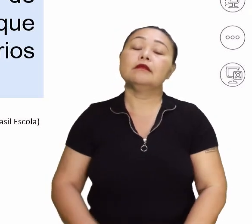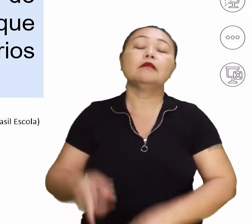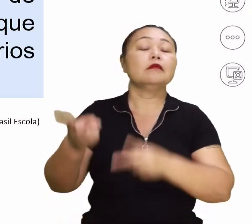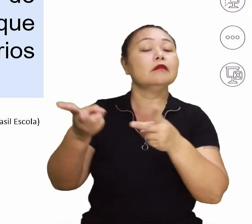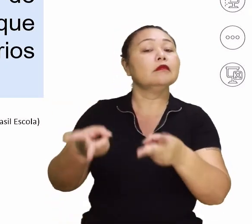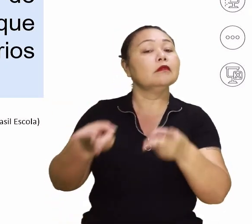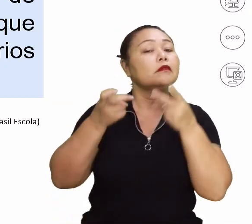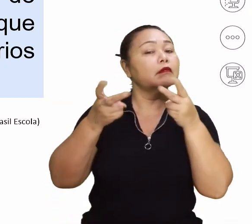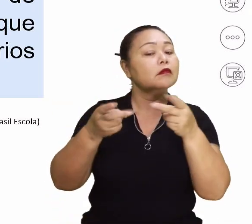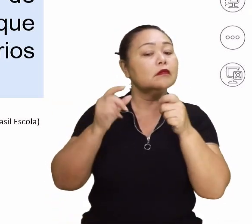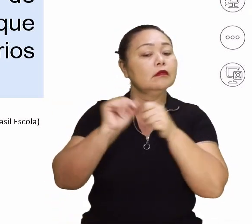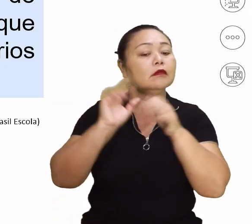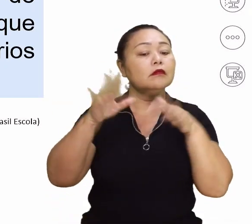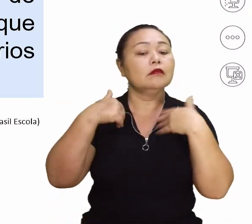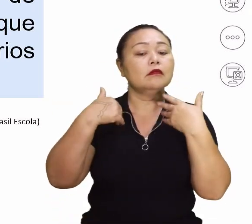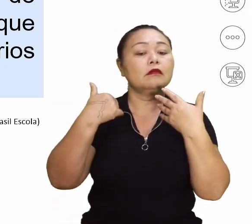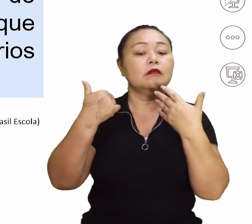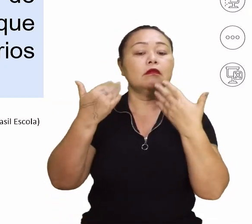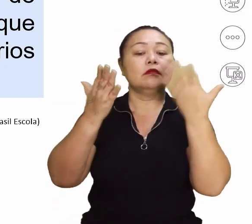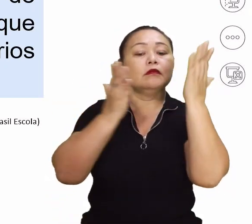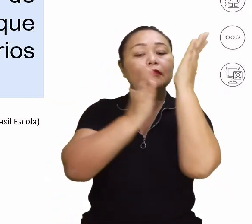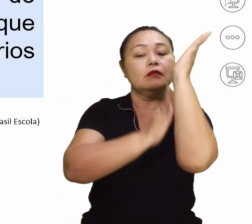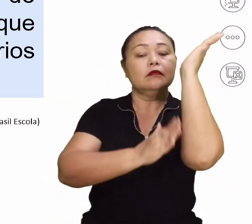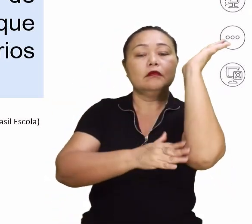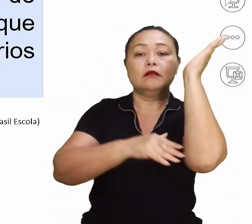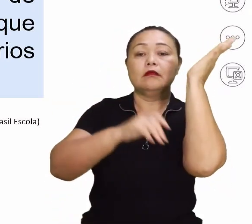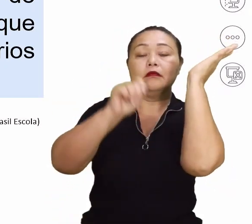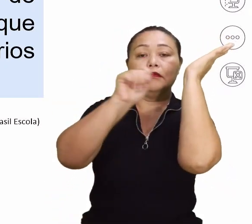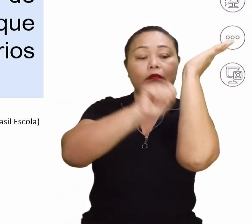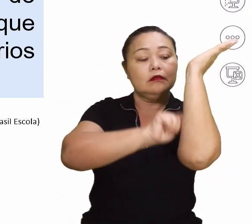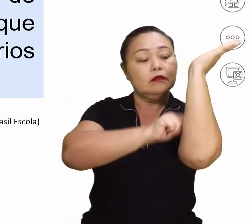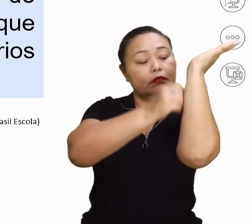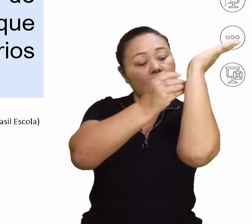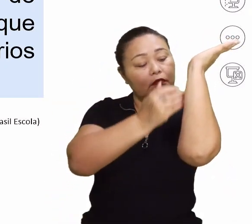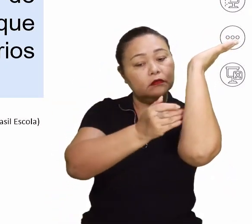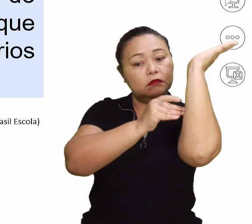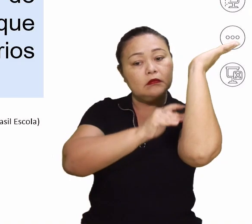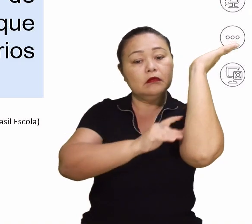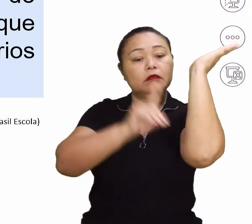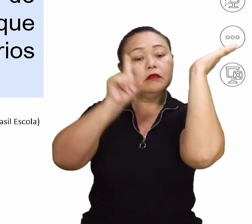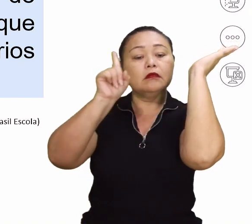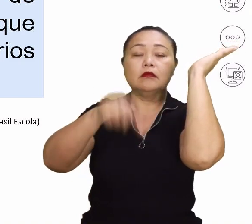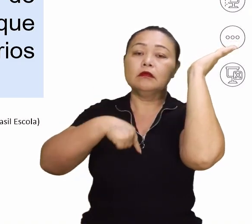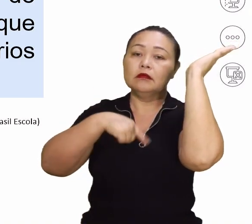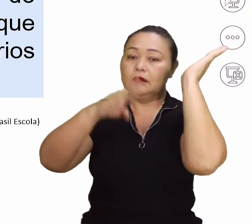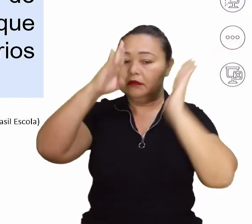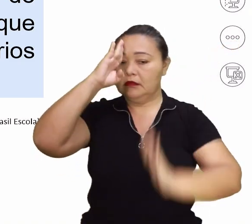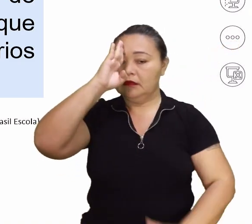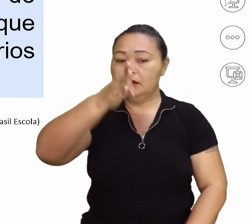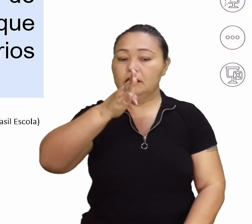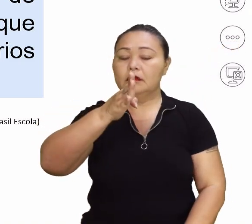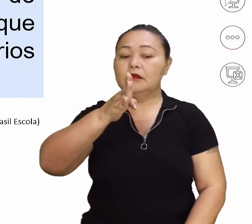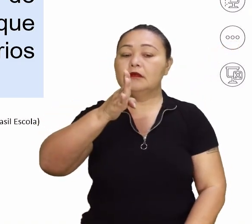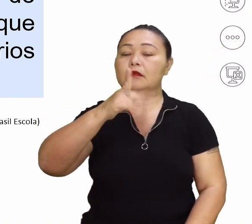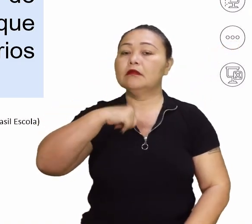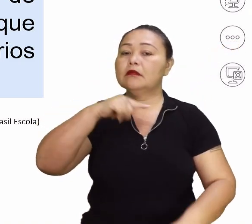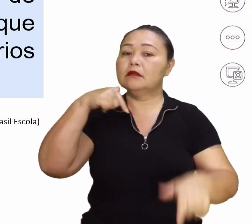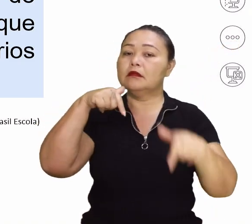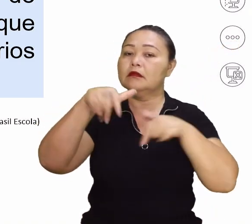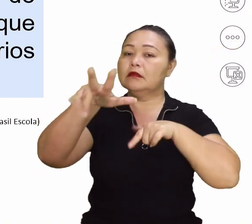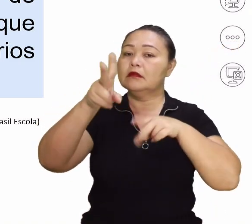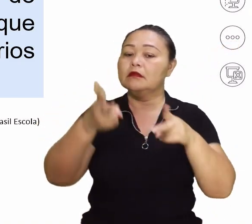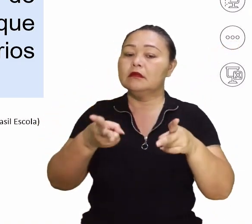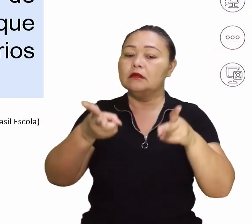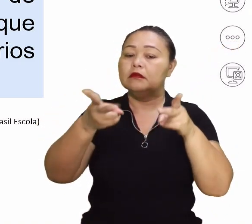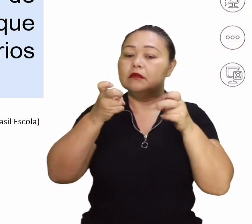Extrativismo. Exploração de madeira e borracha são as principais